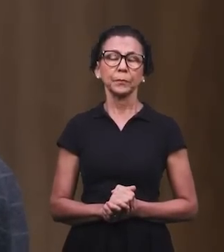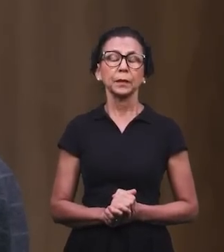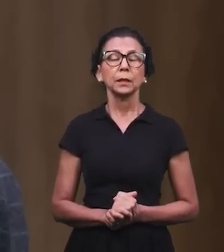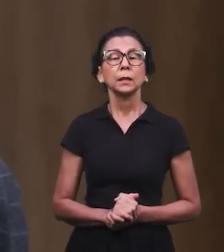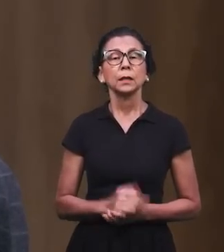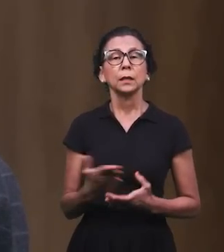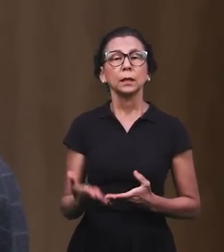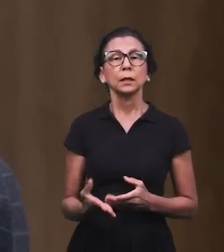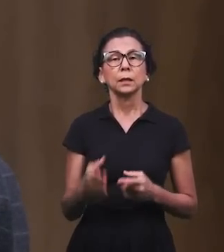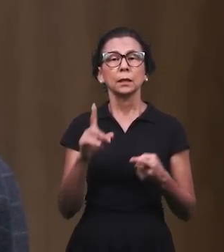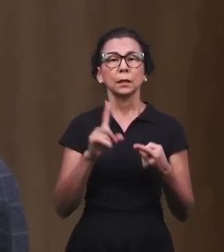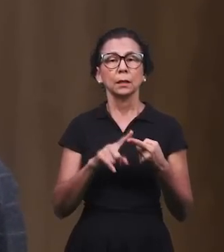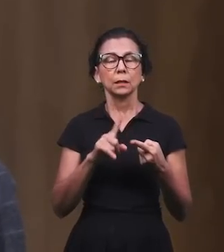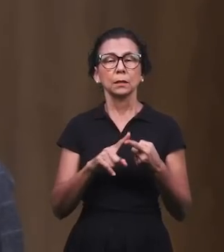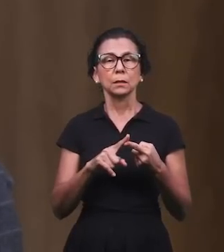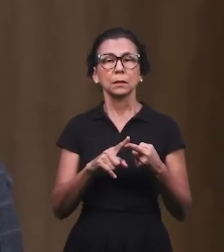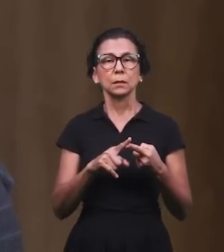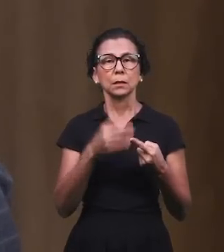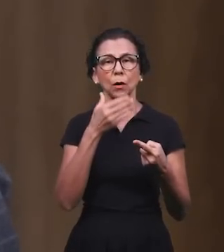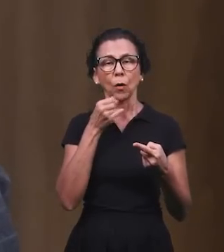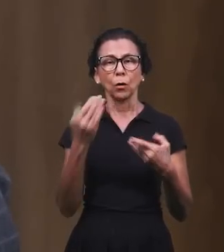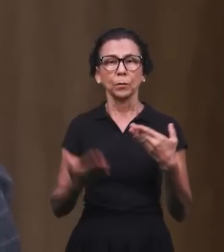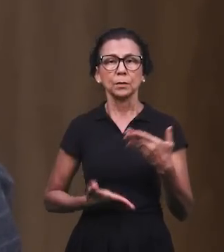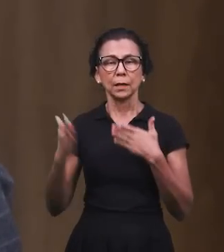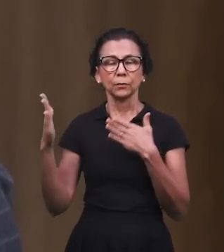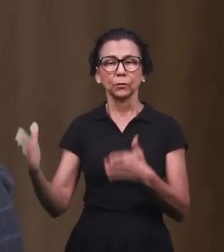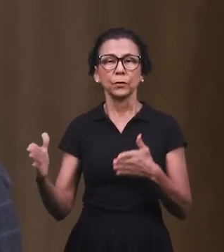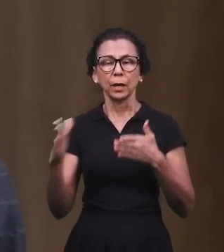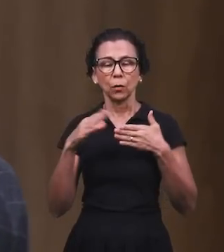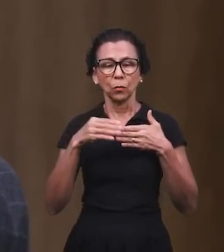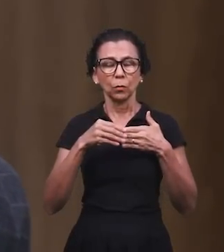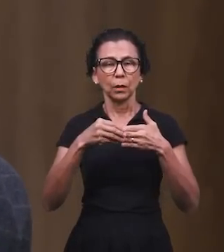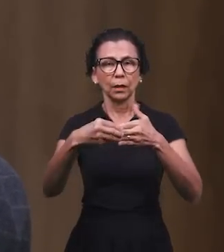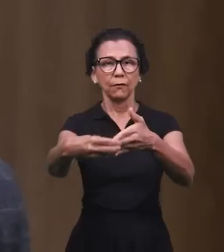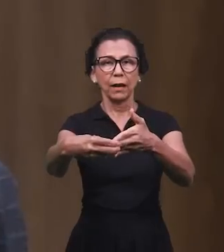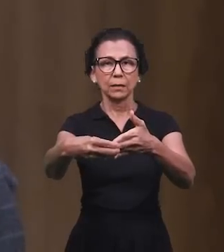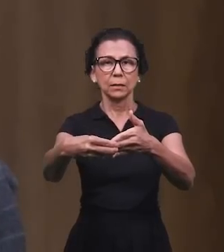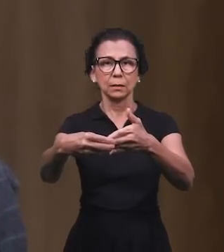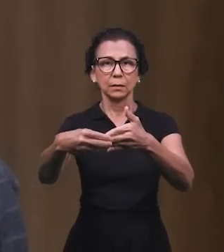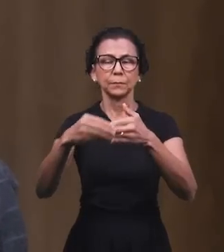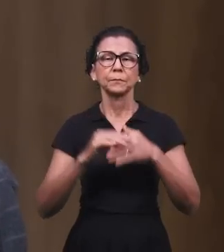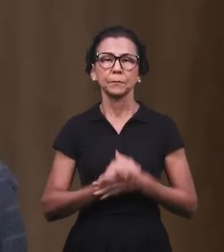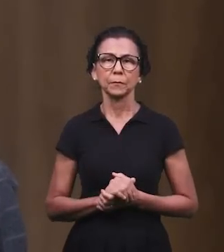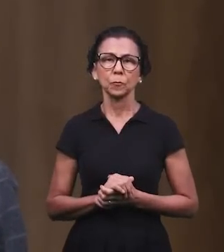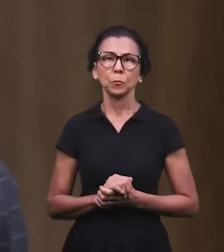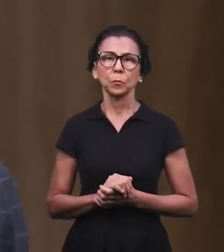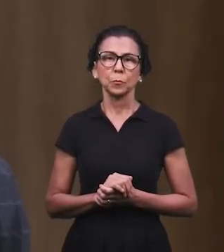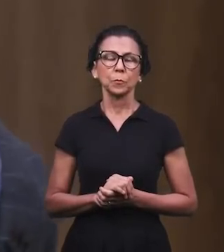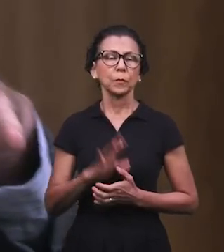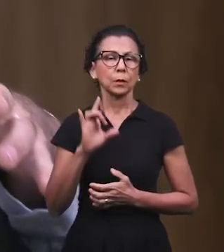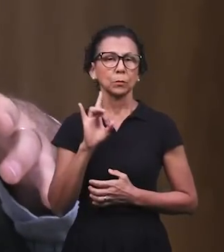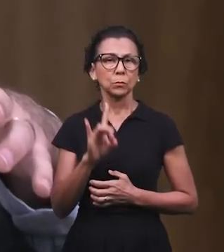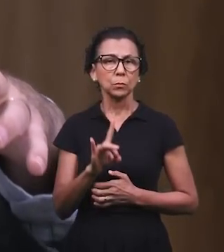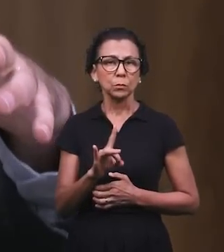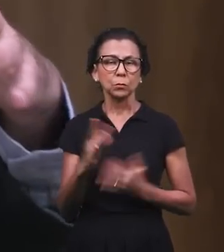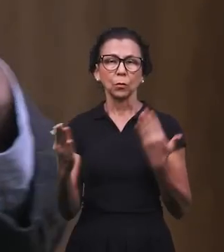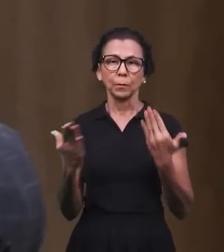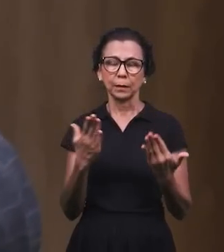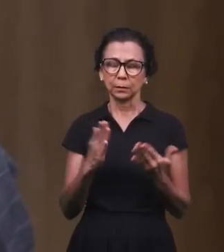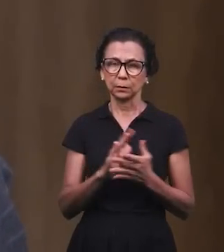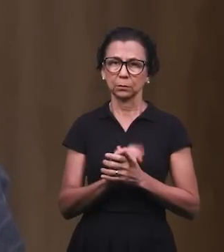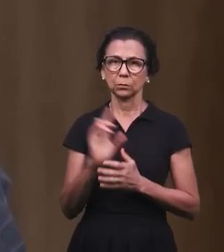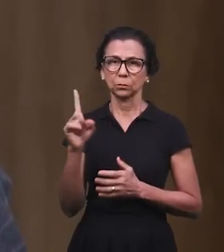exaltado acima da mula é o rei. O único que exaltamos é o Senhor Jesus. No mais, por isso que Davi